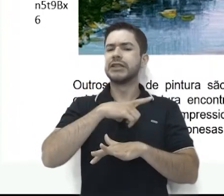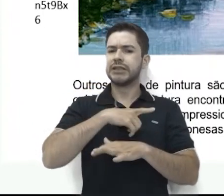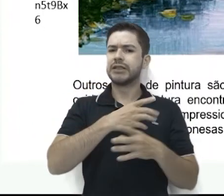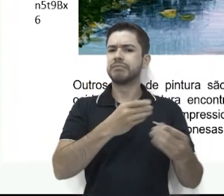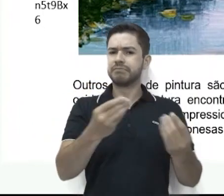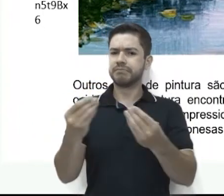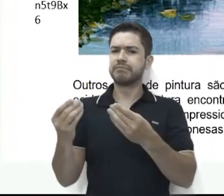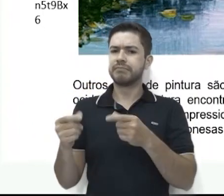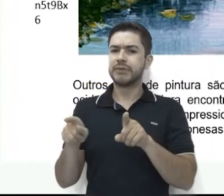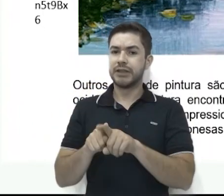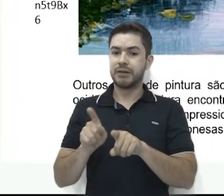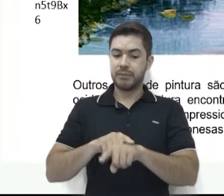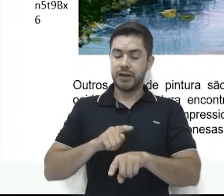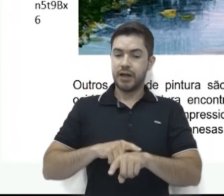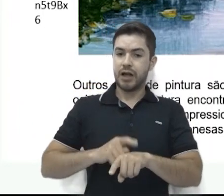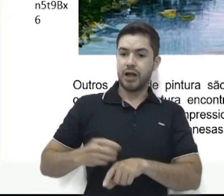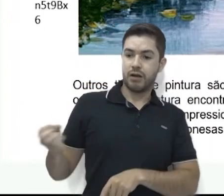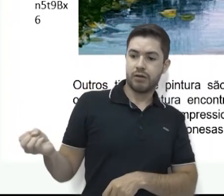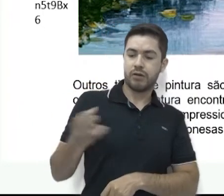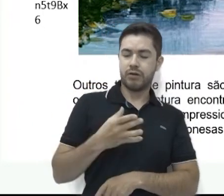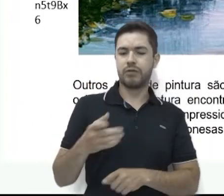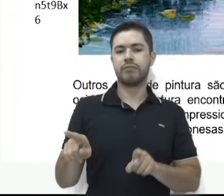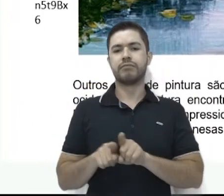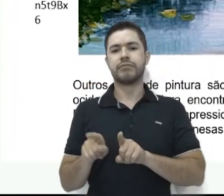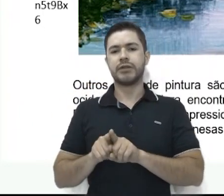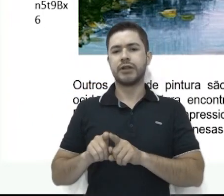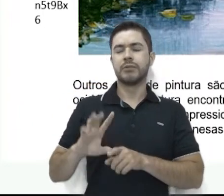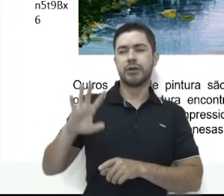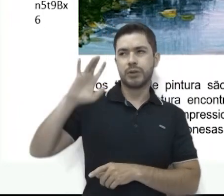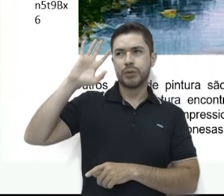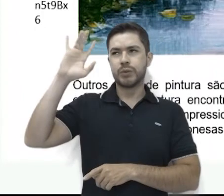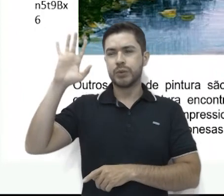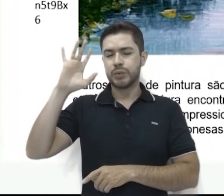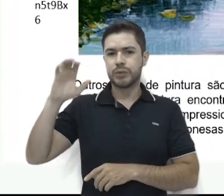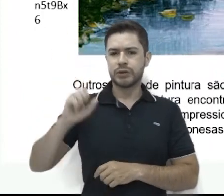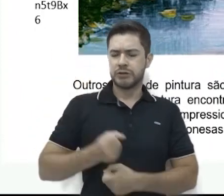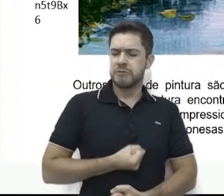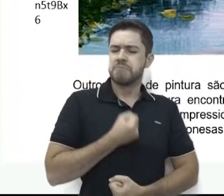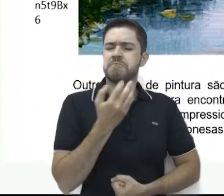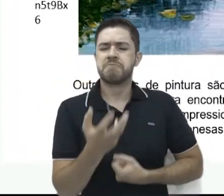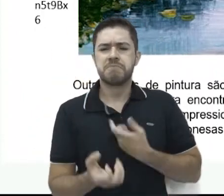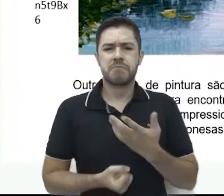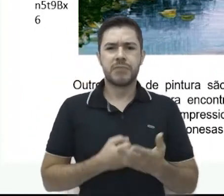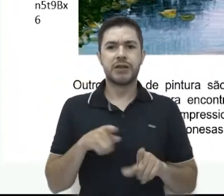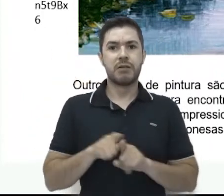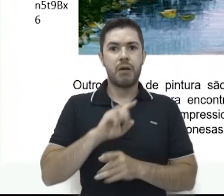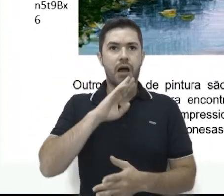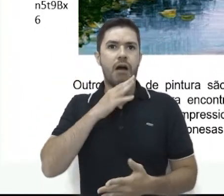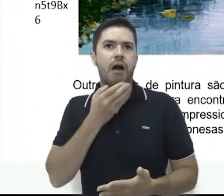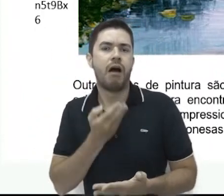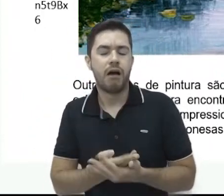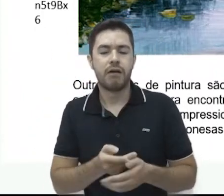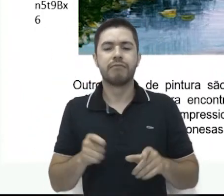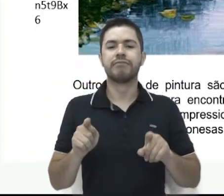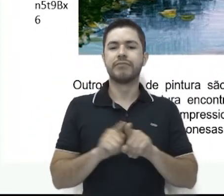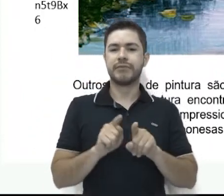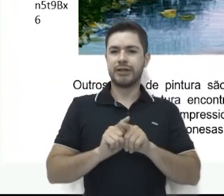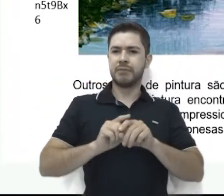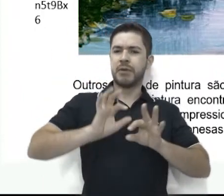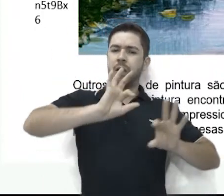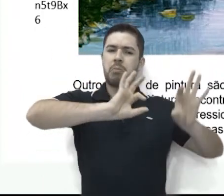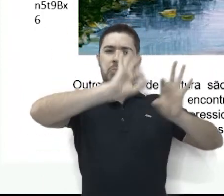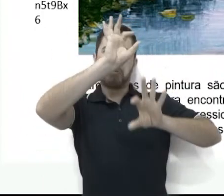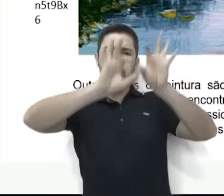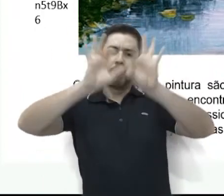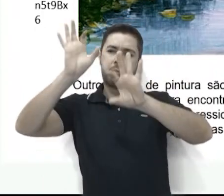do modernismo, o cubismo, o surrealismo, o expressionismo, o impressionismo e o modelo abstrato.